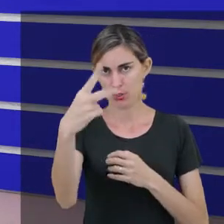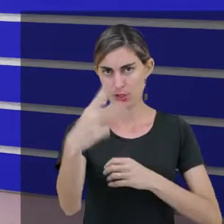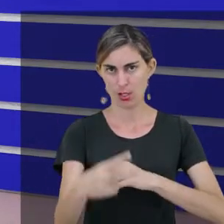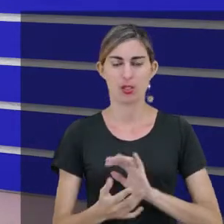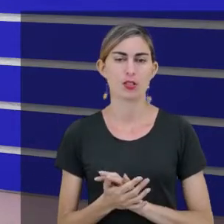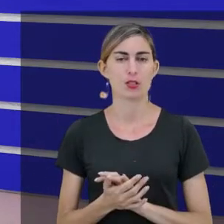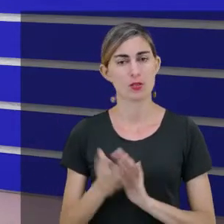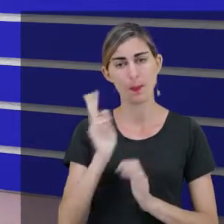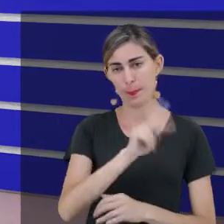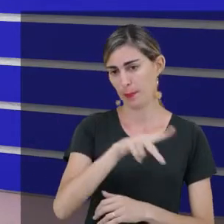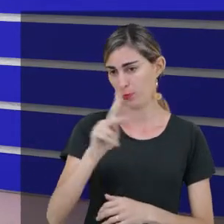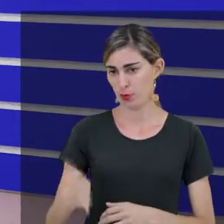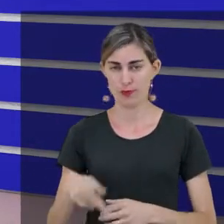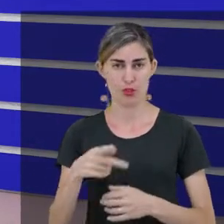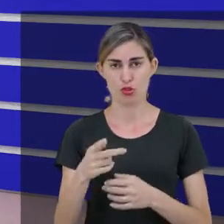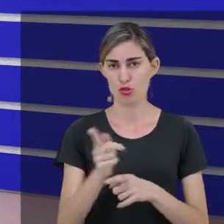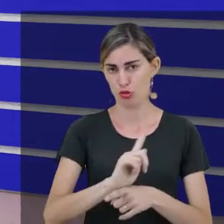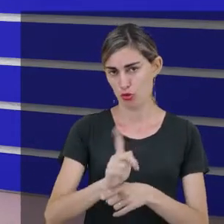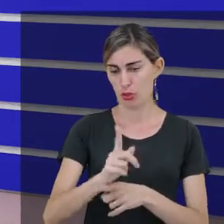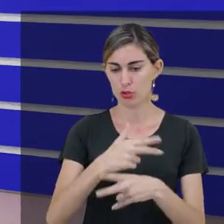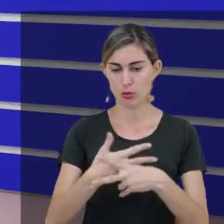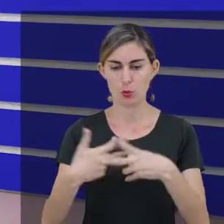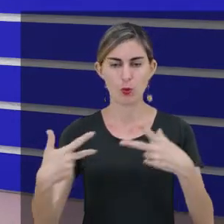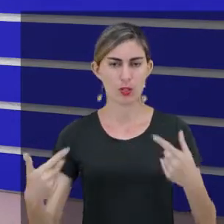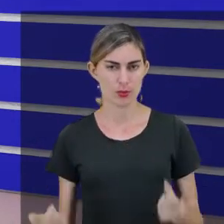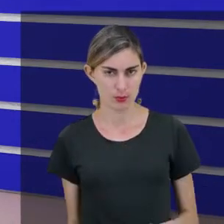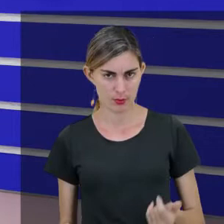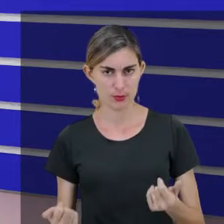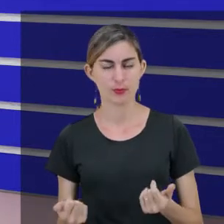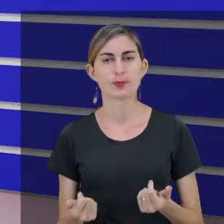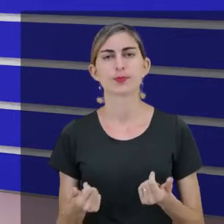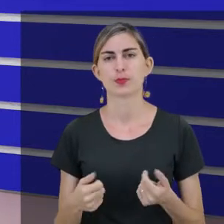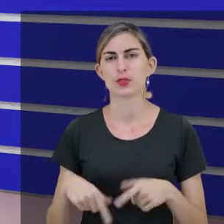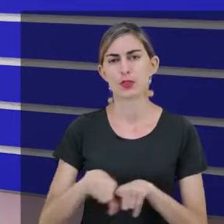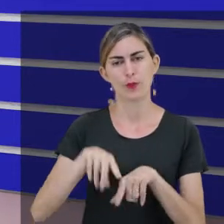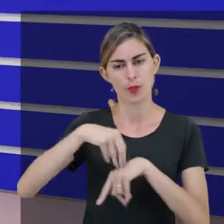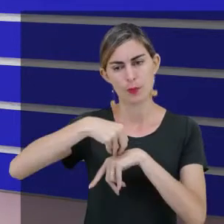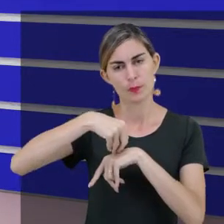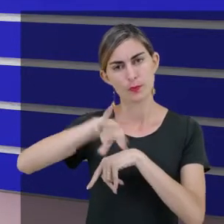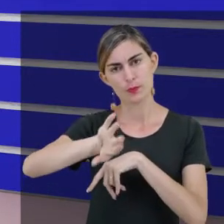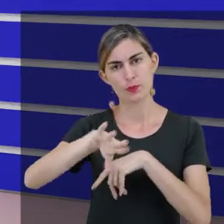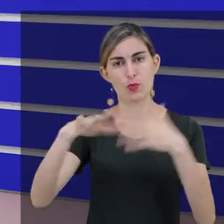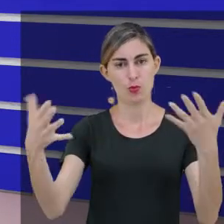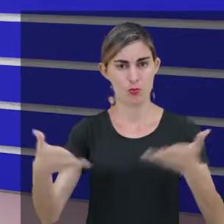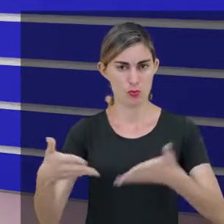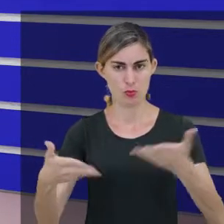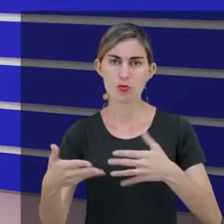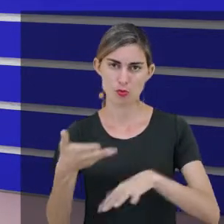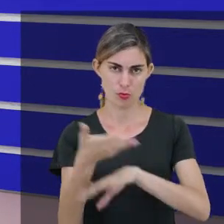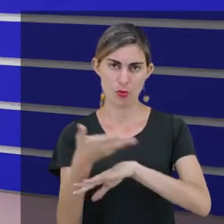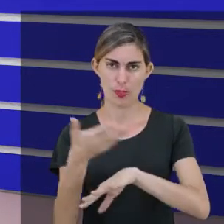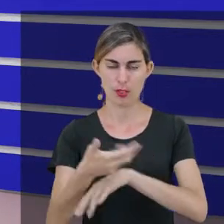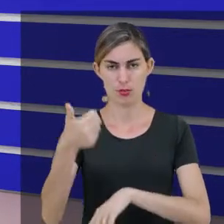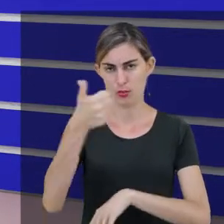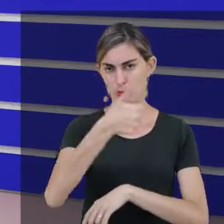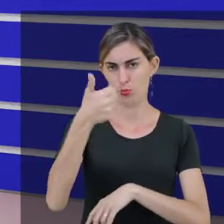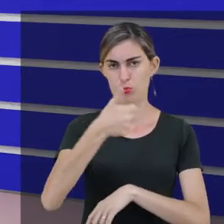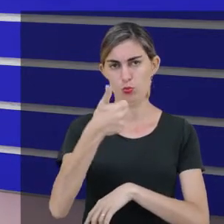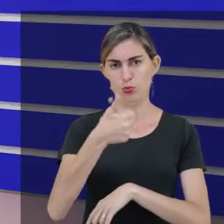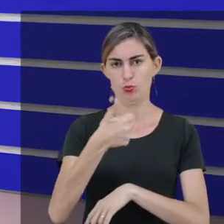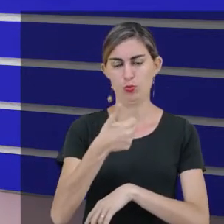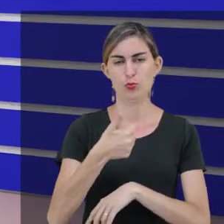vocês, professor de gestão da qualidade e venho trazer para vocês hoje, para essa competência